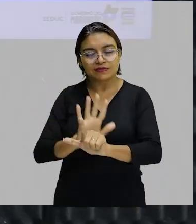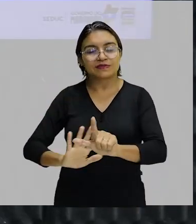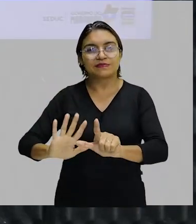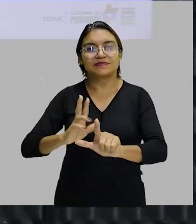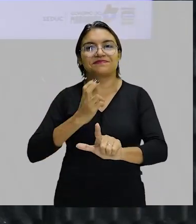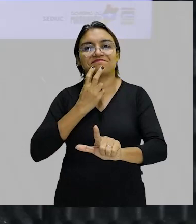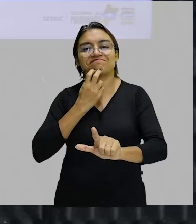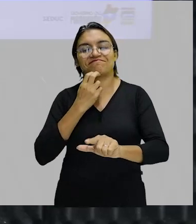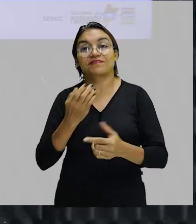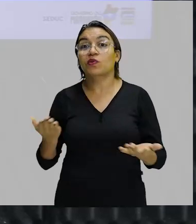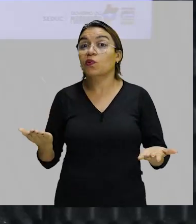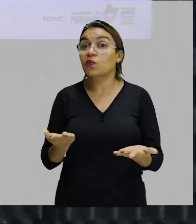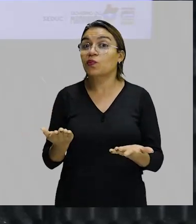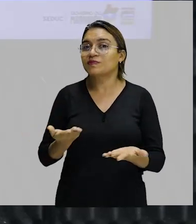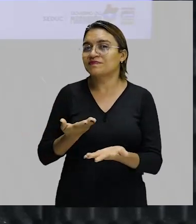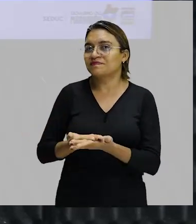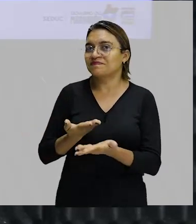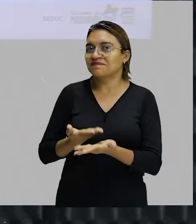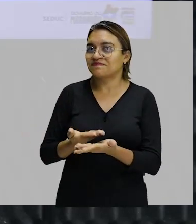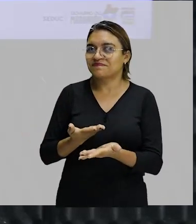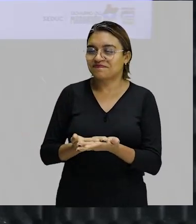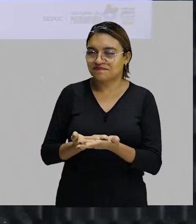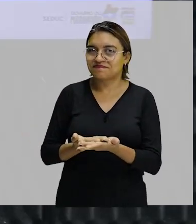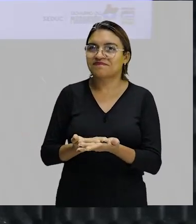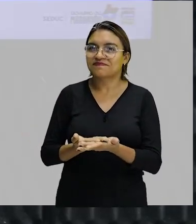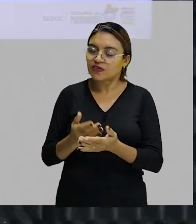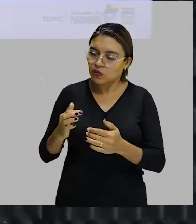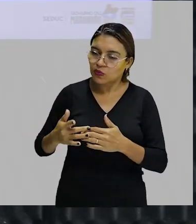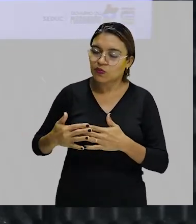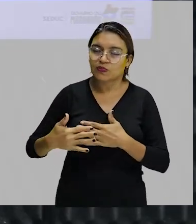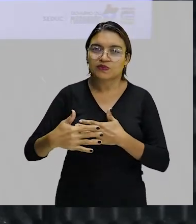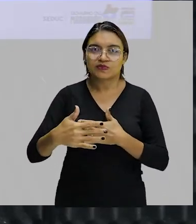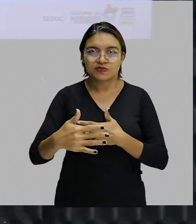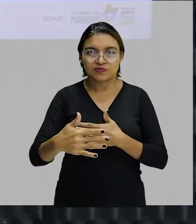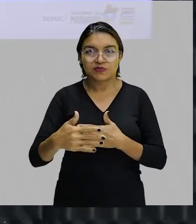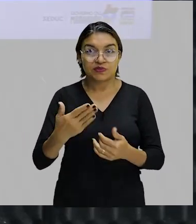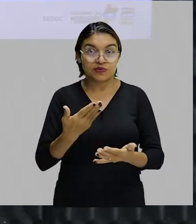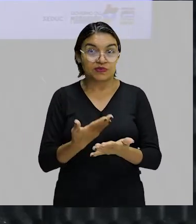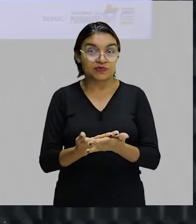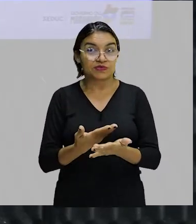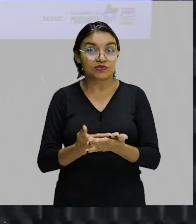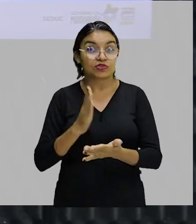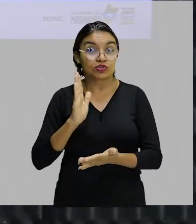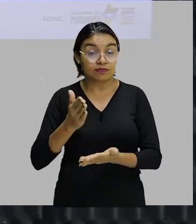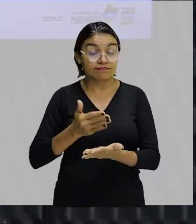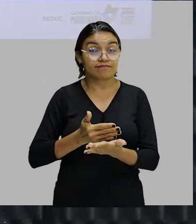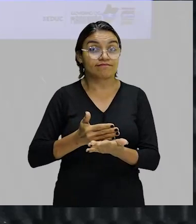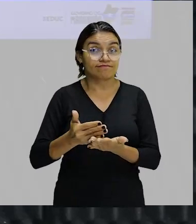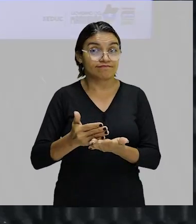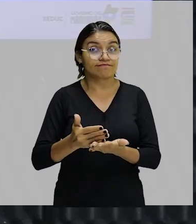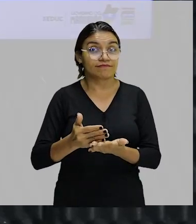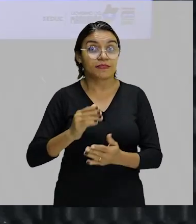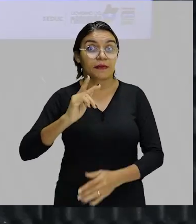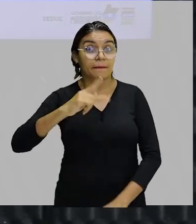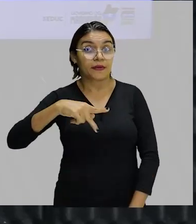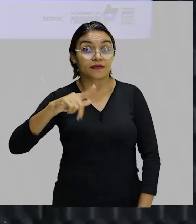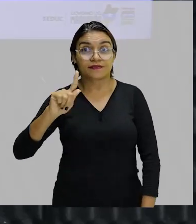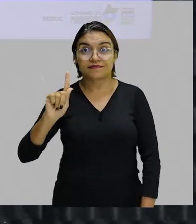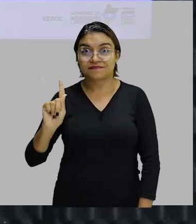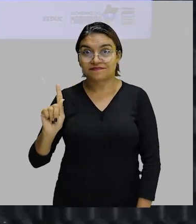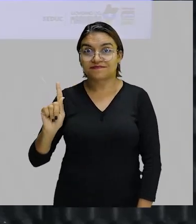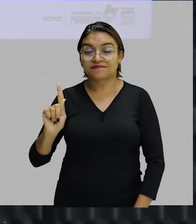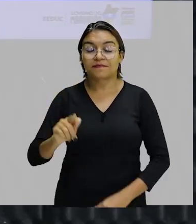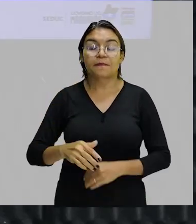aula de hoje, nós estamos dando continuidade ao estudo que já foi iniciado sobre as progressões.